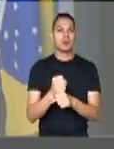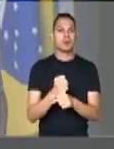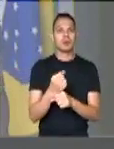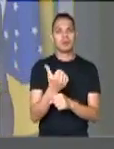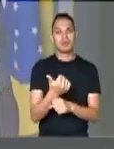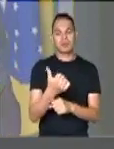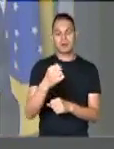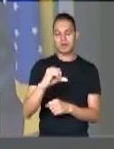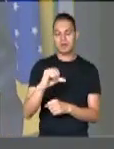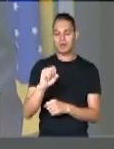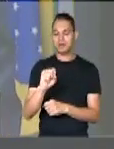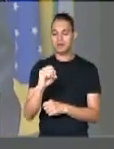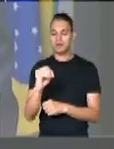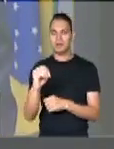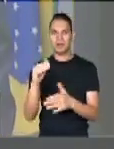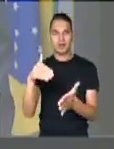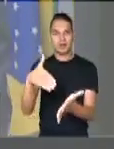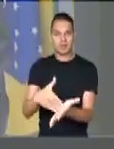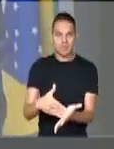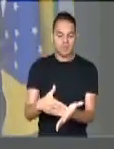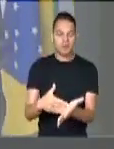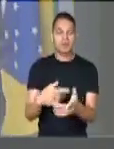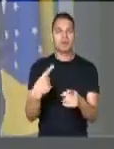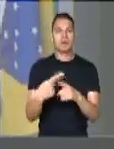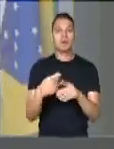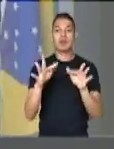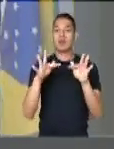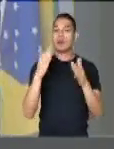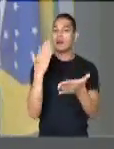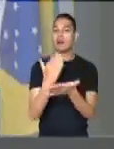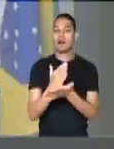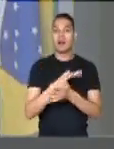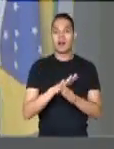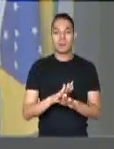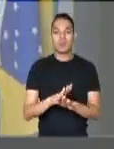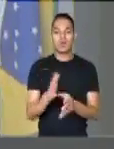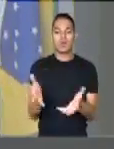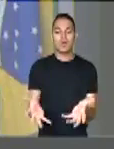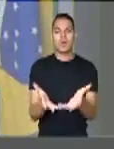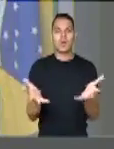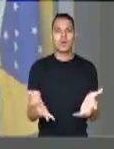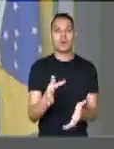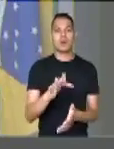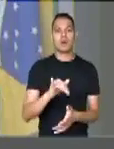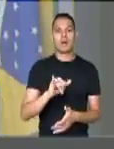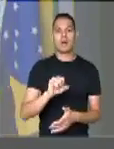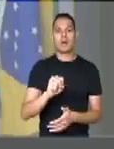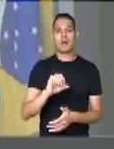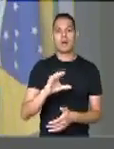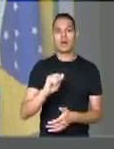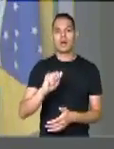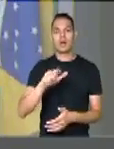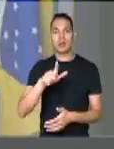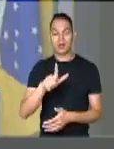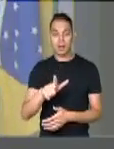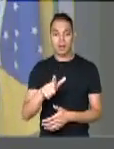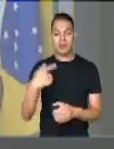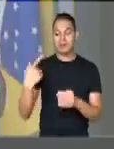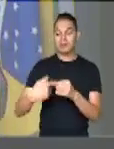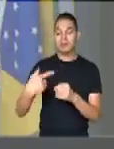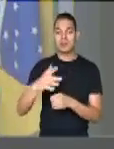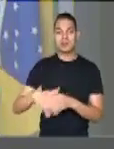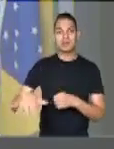80, com o fim dos incentivos fiscais. O fim dos incentivos fiscais criou uma cidade que ficou em